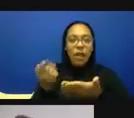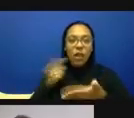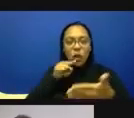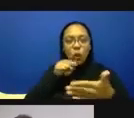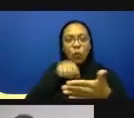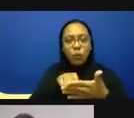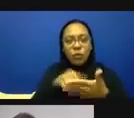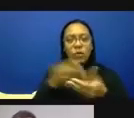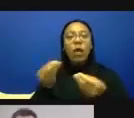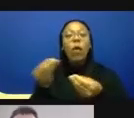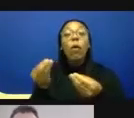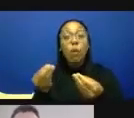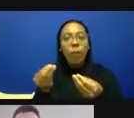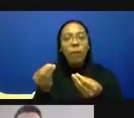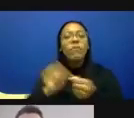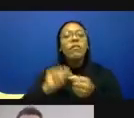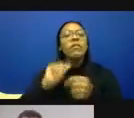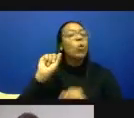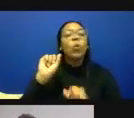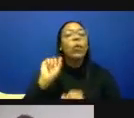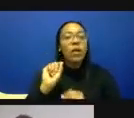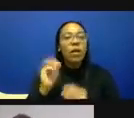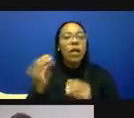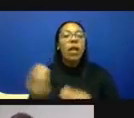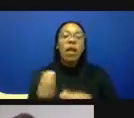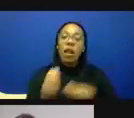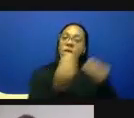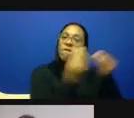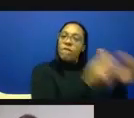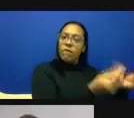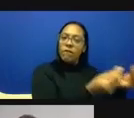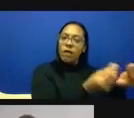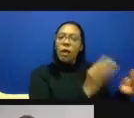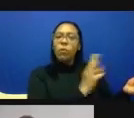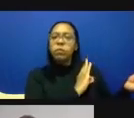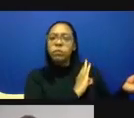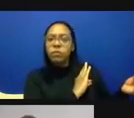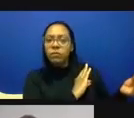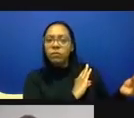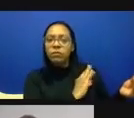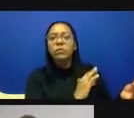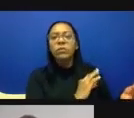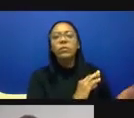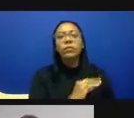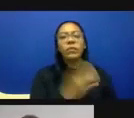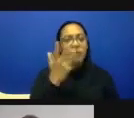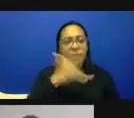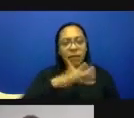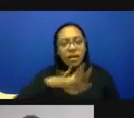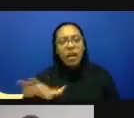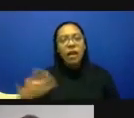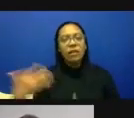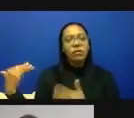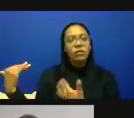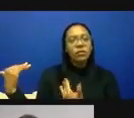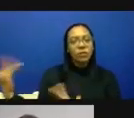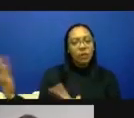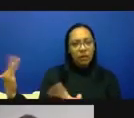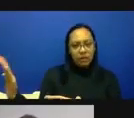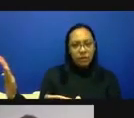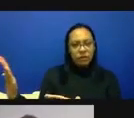encaminhar a denúncia para o conselho tutelar, para a delegacia da criança e do adolescente, do quanto isso é importante, né? Do quanto